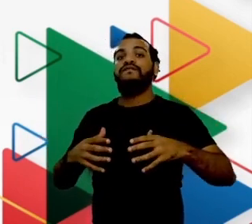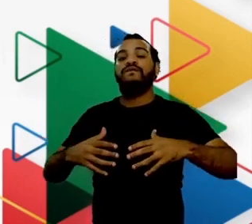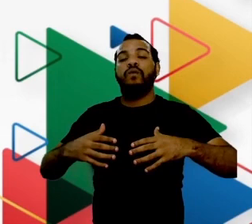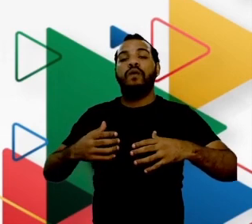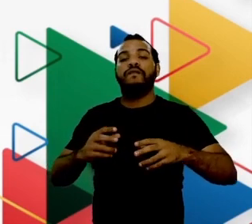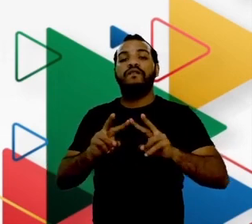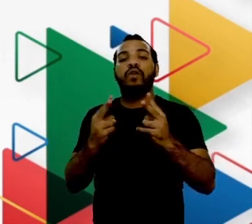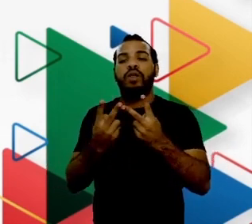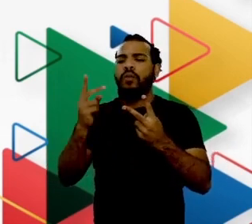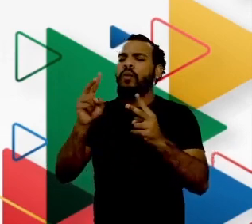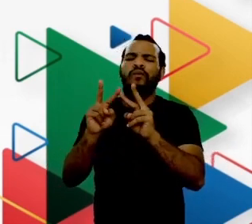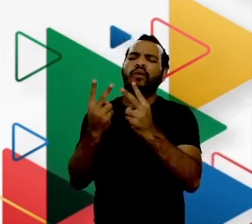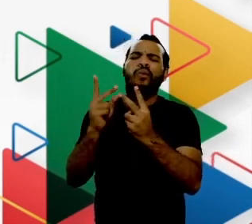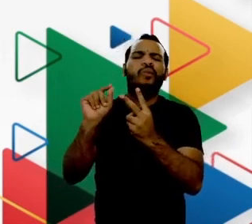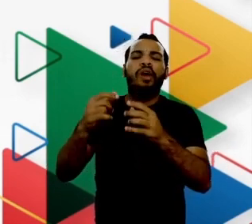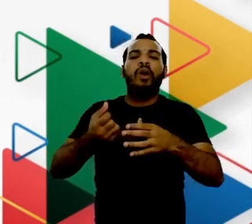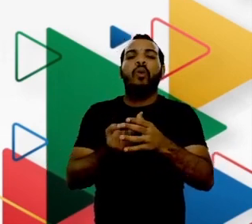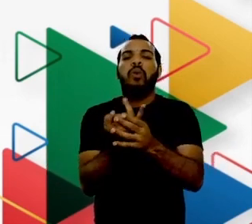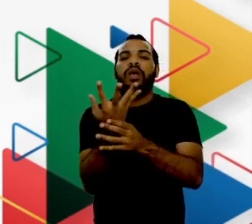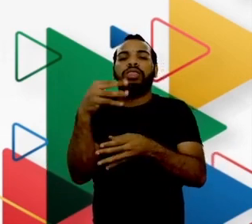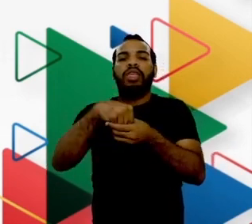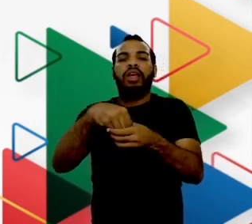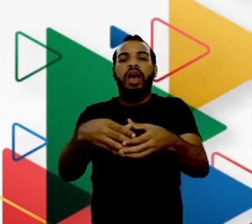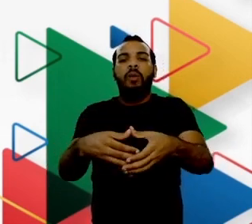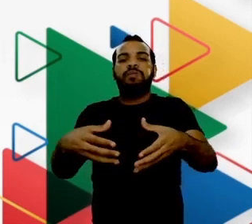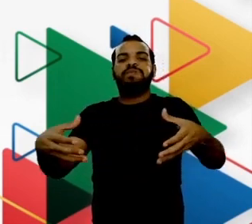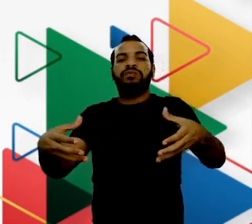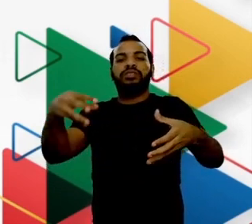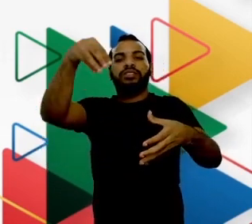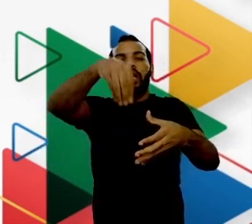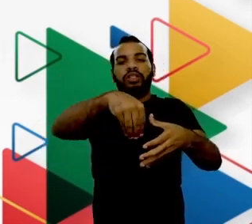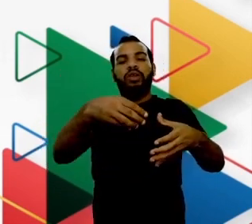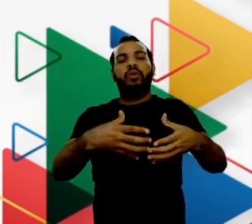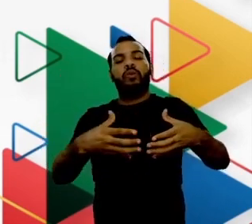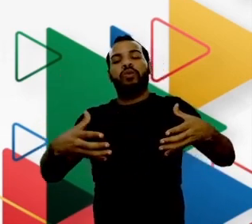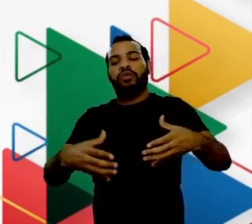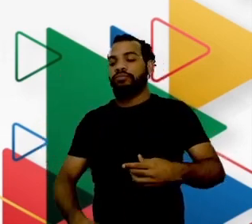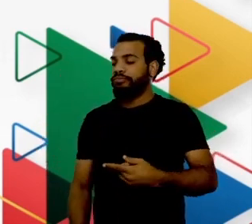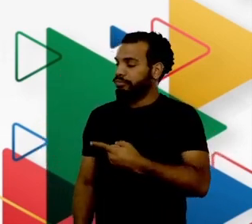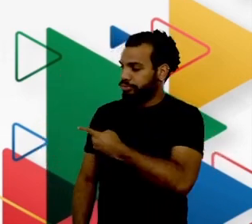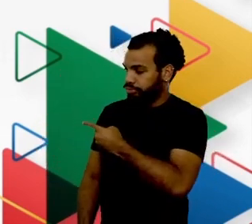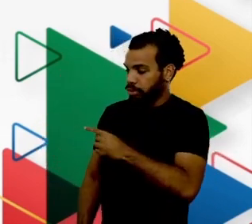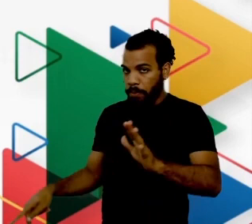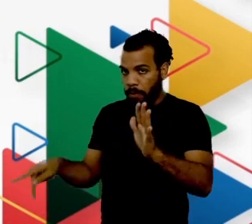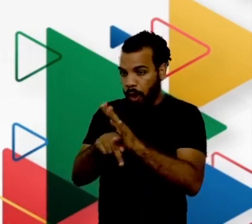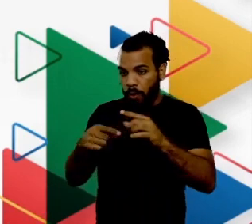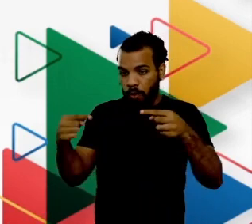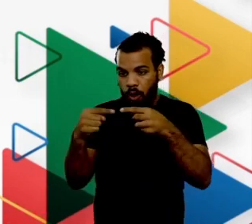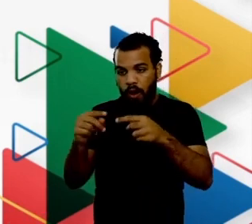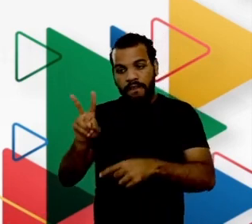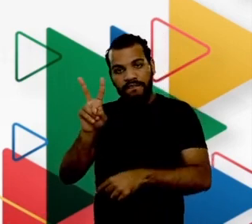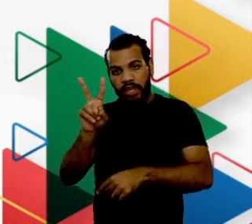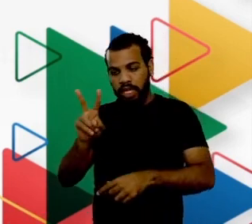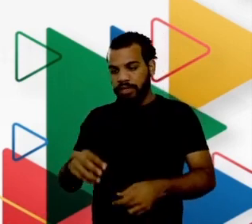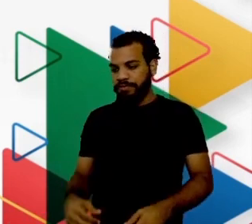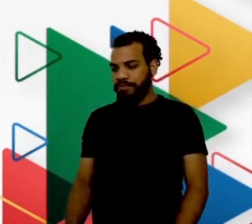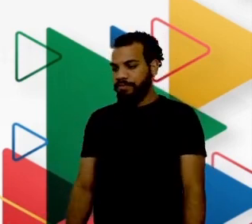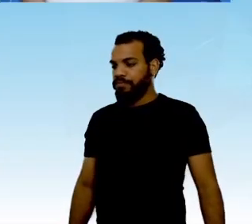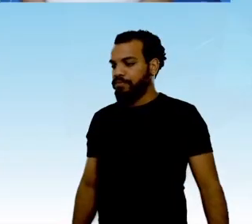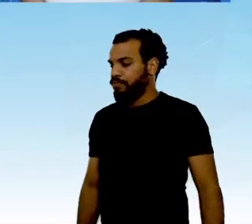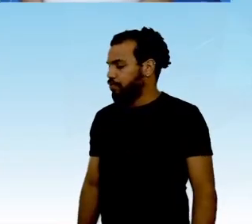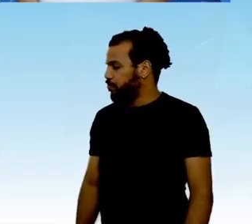é o gama multiplicado pelo volume inicial, multiplicado pela variação da temperatura. E olha para mim,